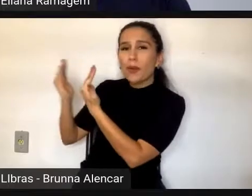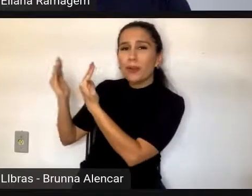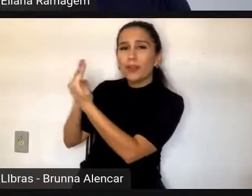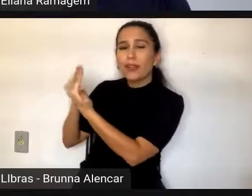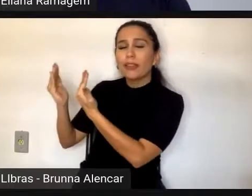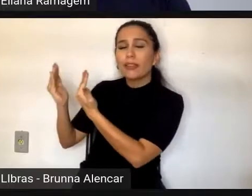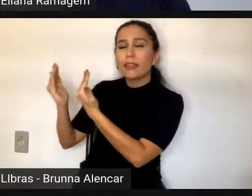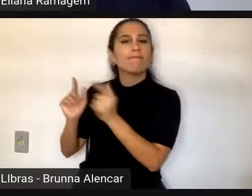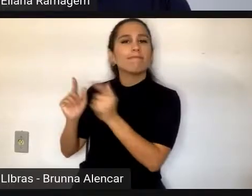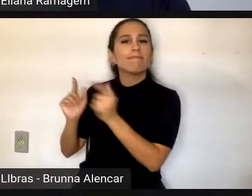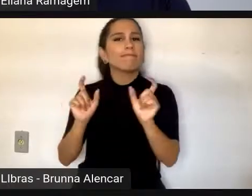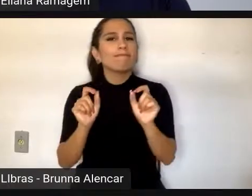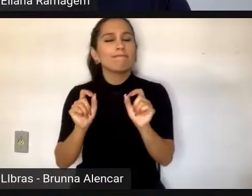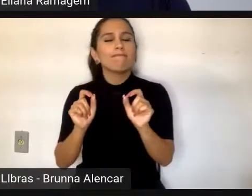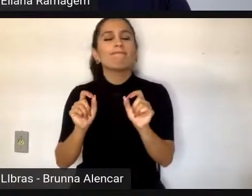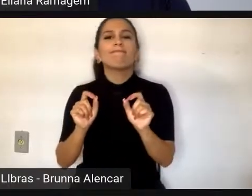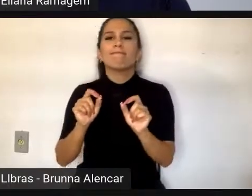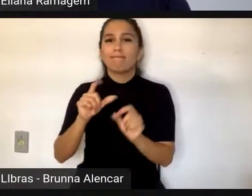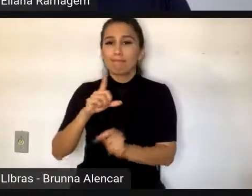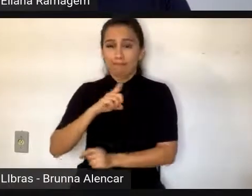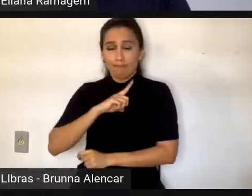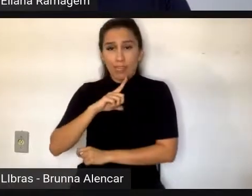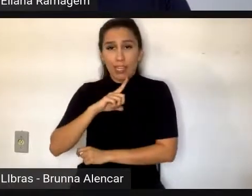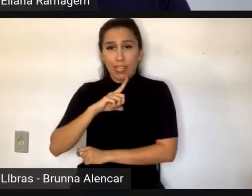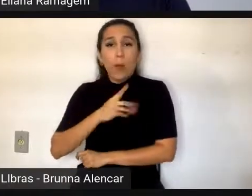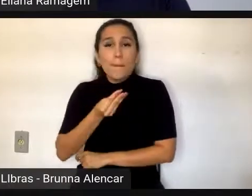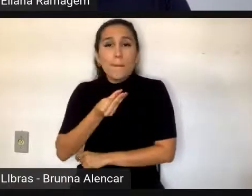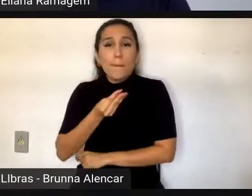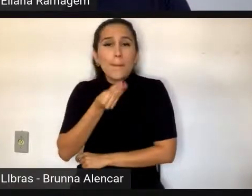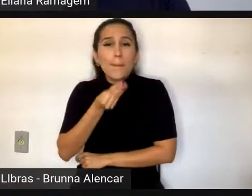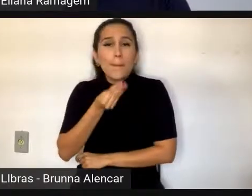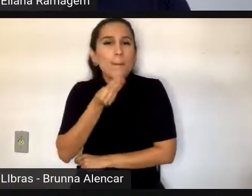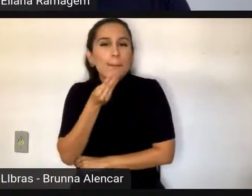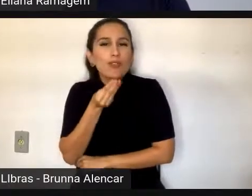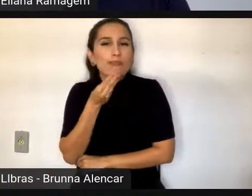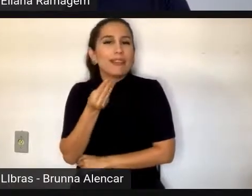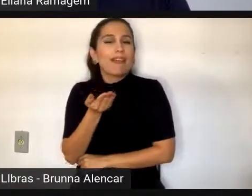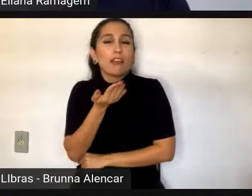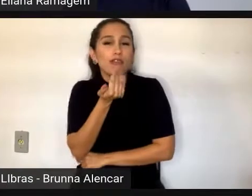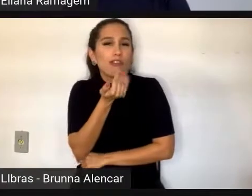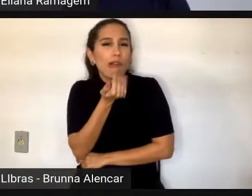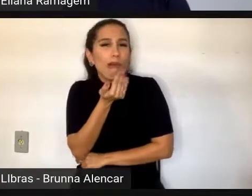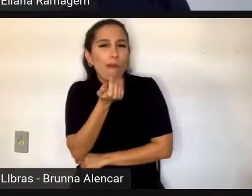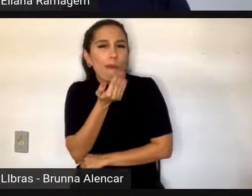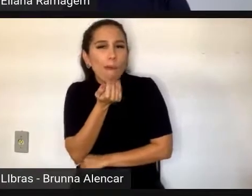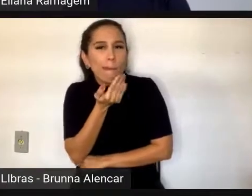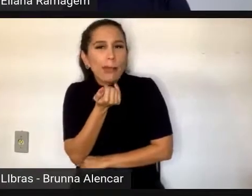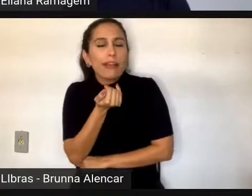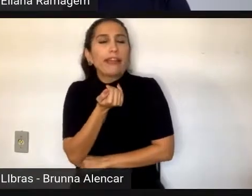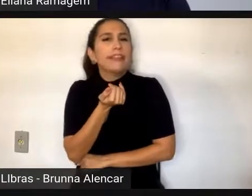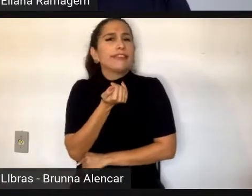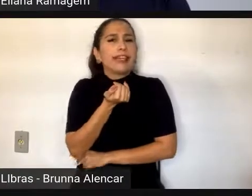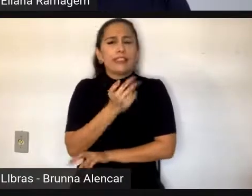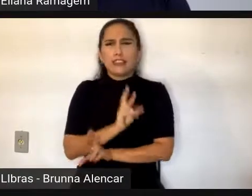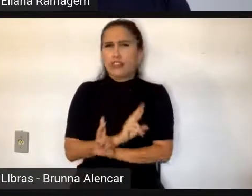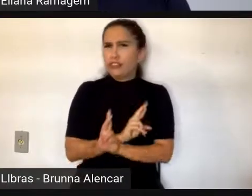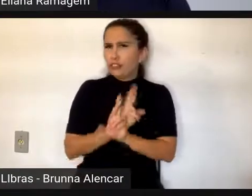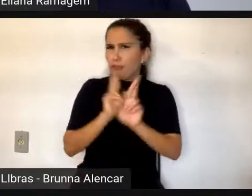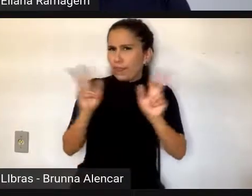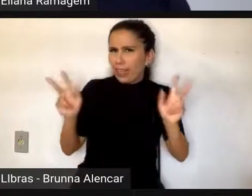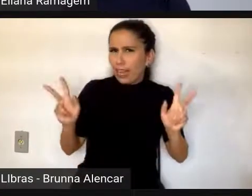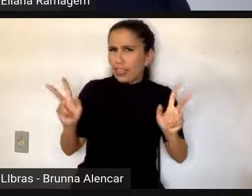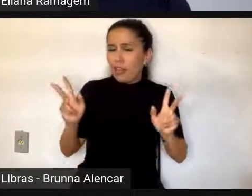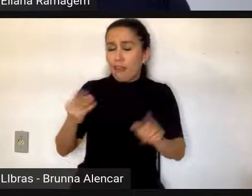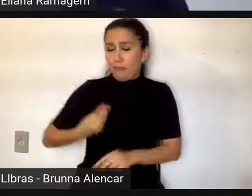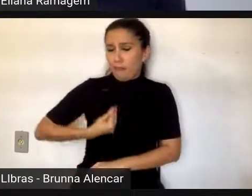possibilidade de alimentação diária, à possibilidade de vida confortável dentro de casa.